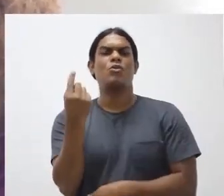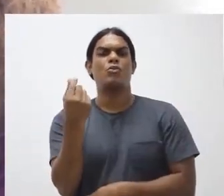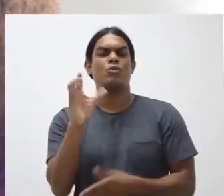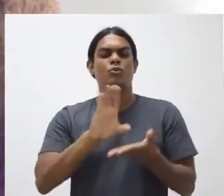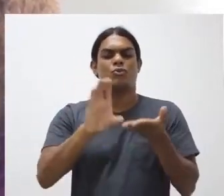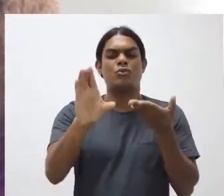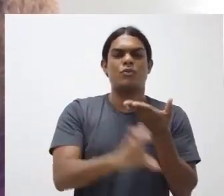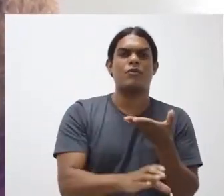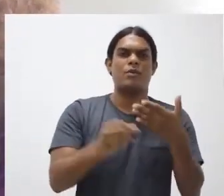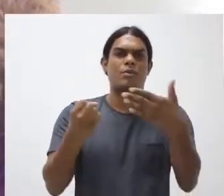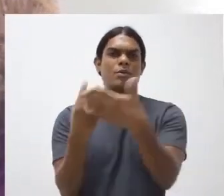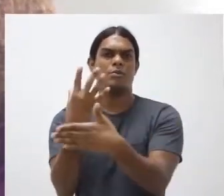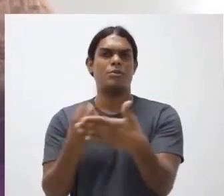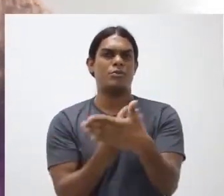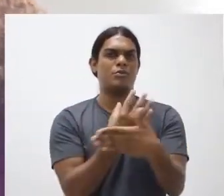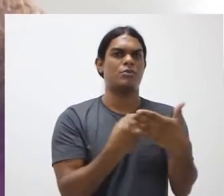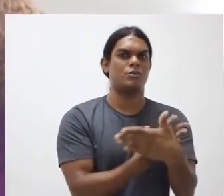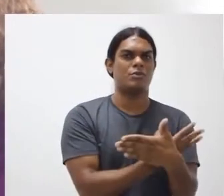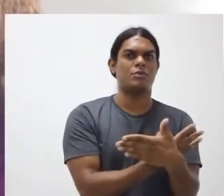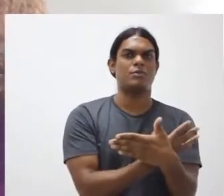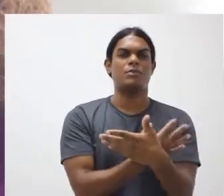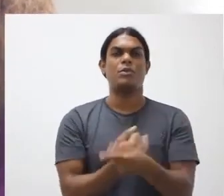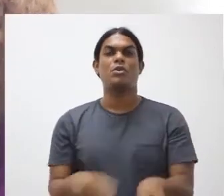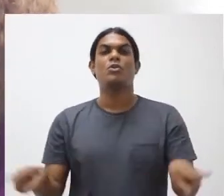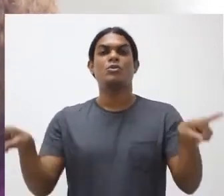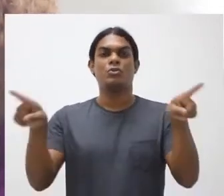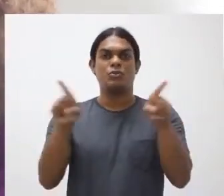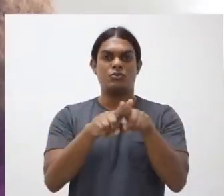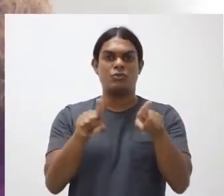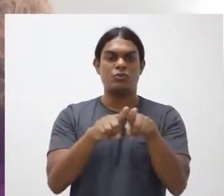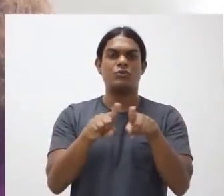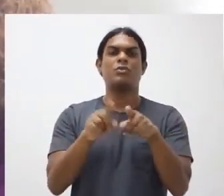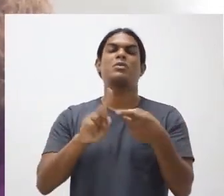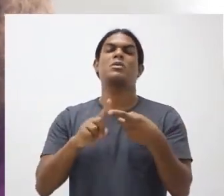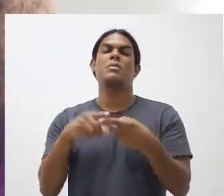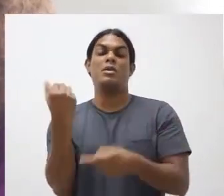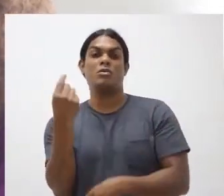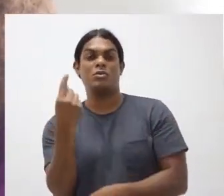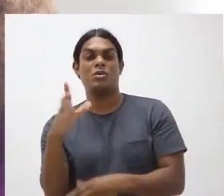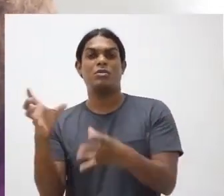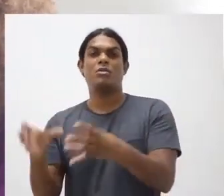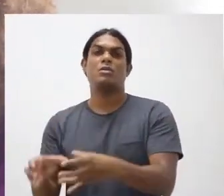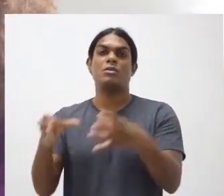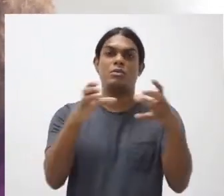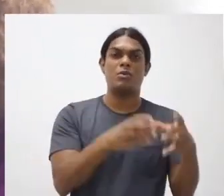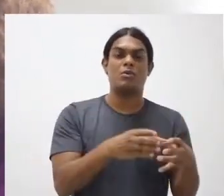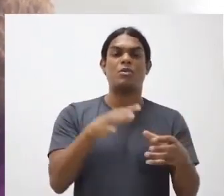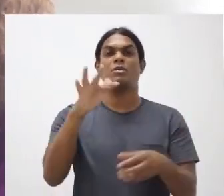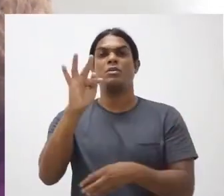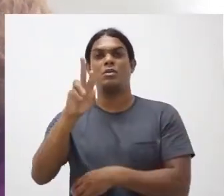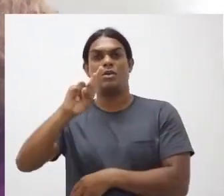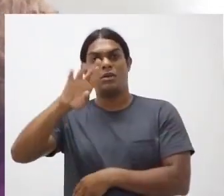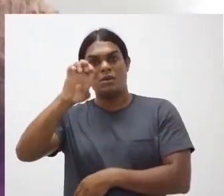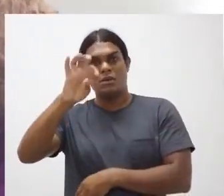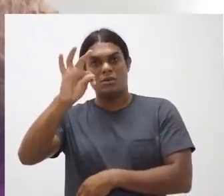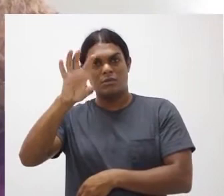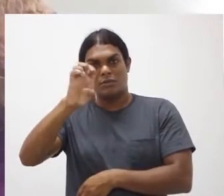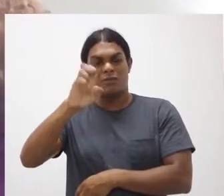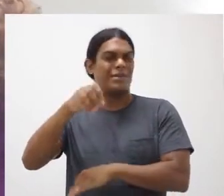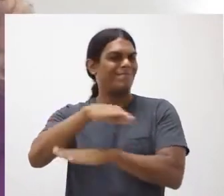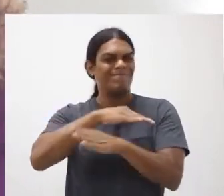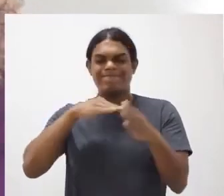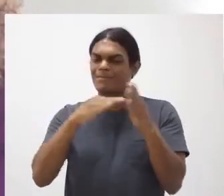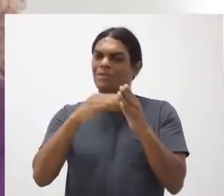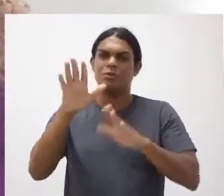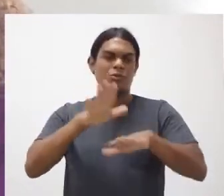transferência, são agregados também o custo do transporte, do frete e de toda a movimentação necessária para garantir que um produto de uma